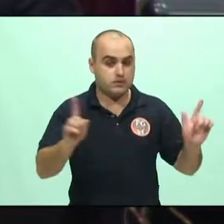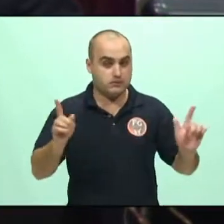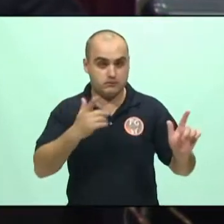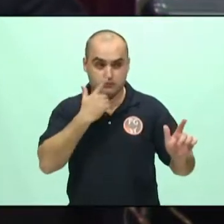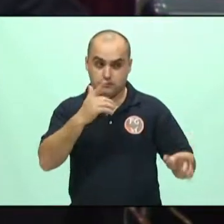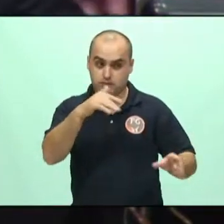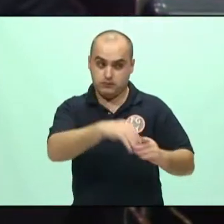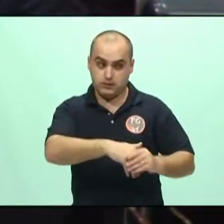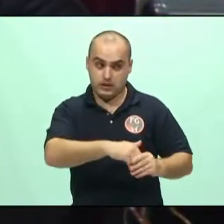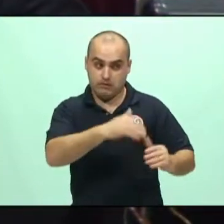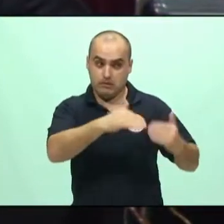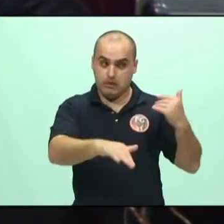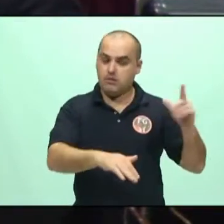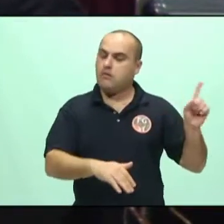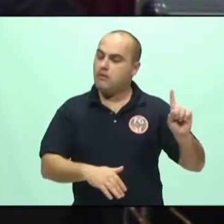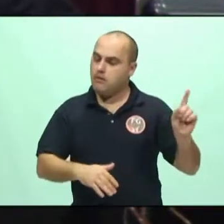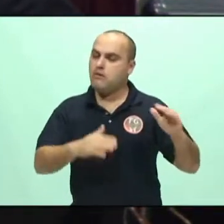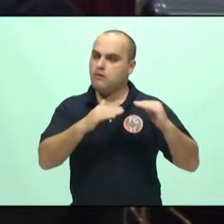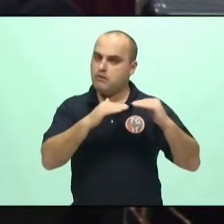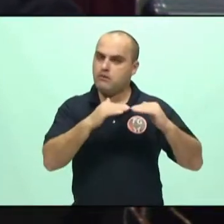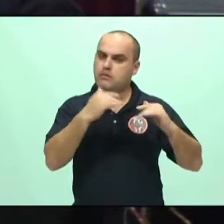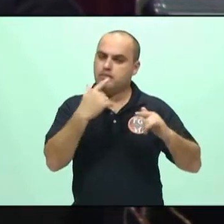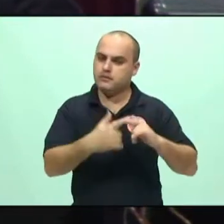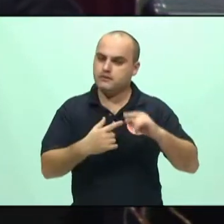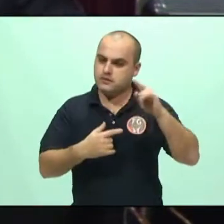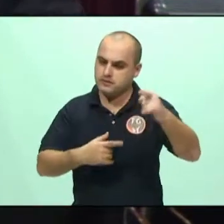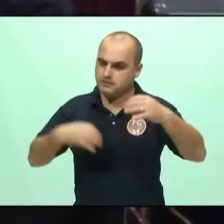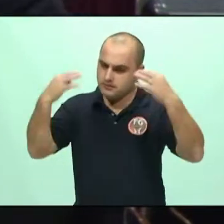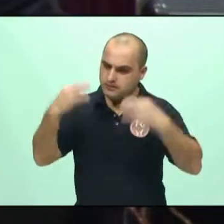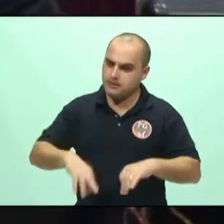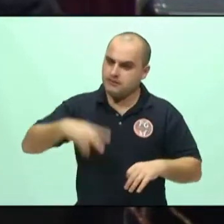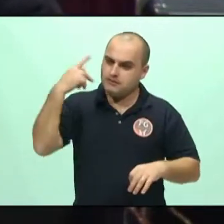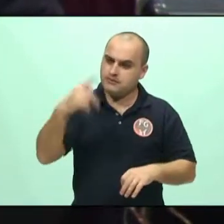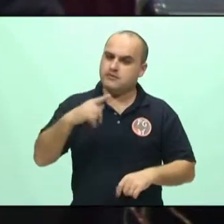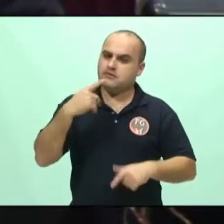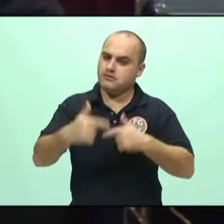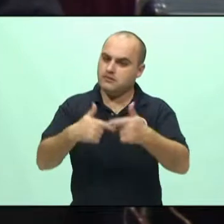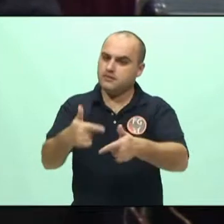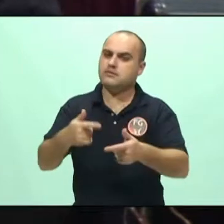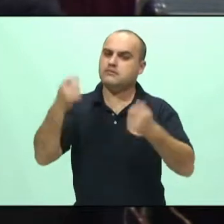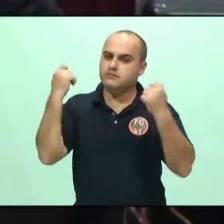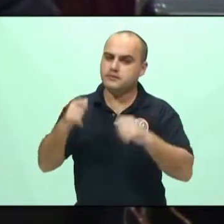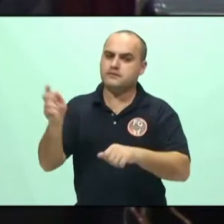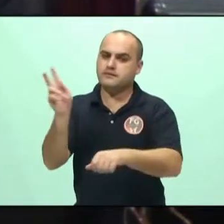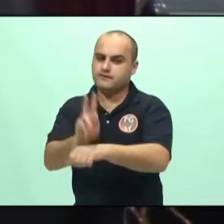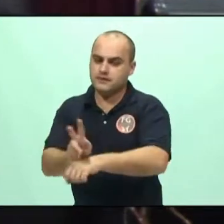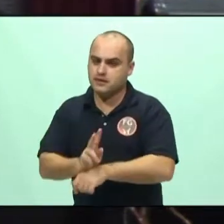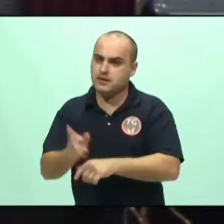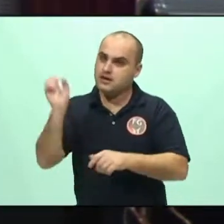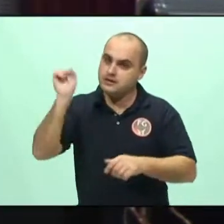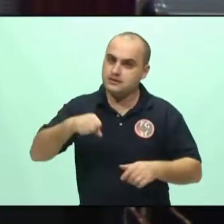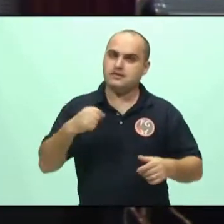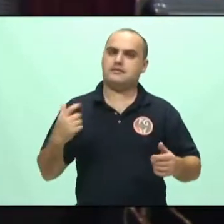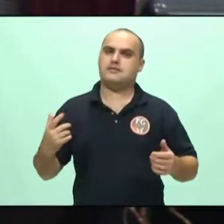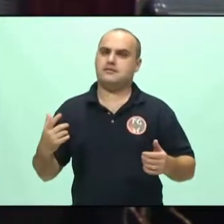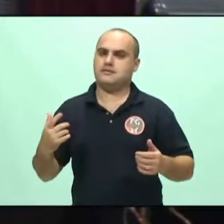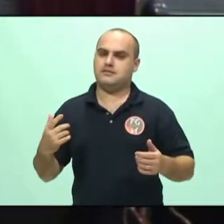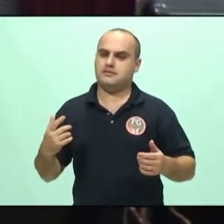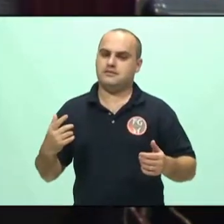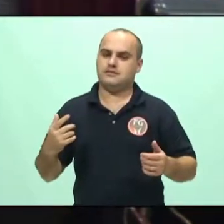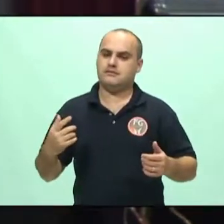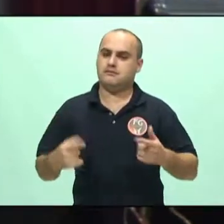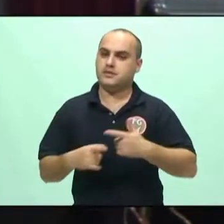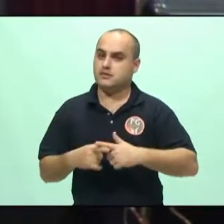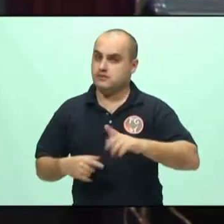eu vou voltar ao contrário eu sou favorável porque o Senhor está certo no seu trabalho nós temos que fiscalizar sim porque realmente o que